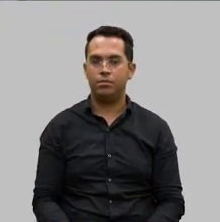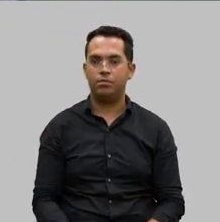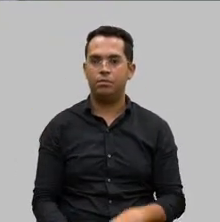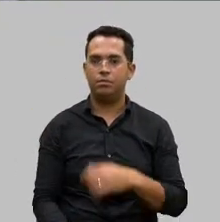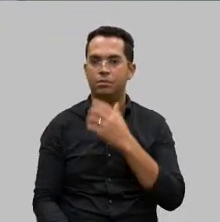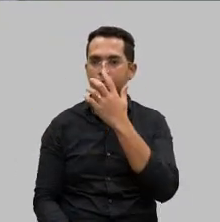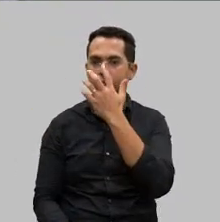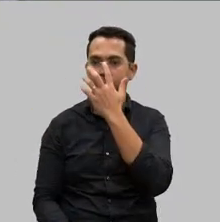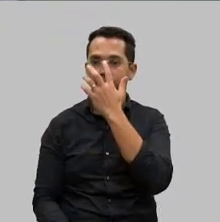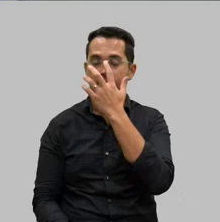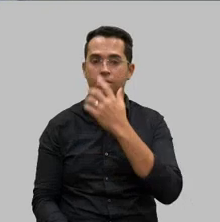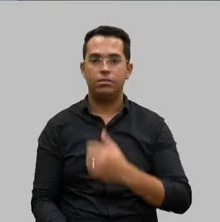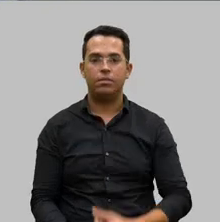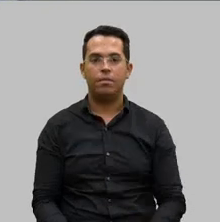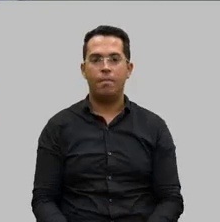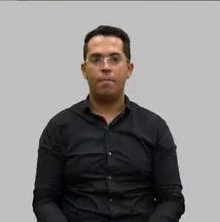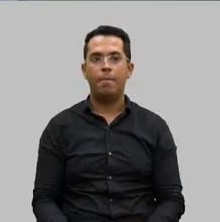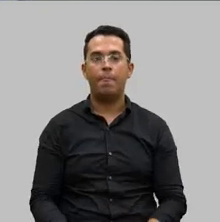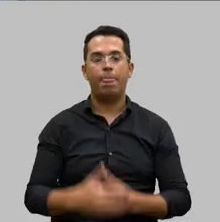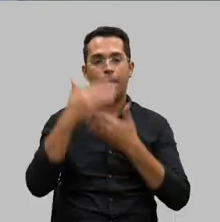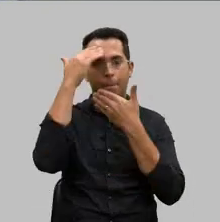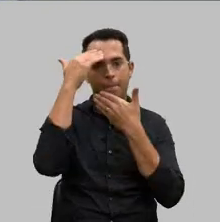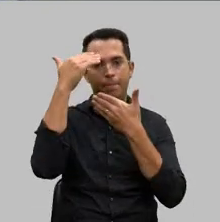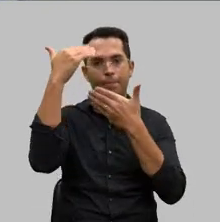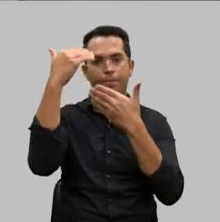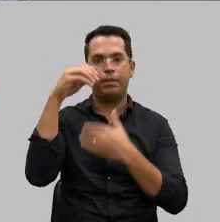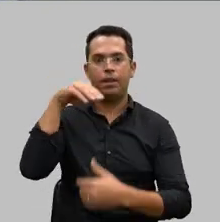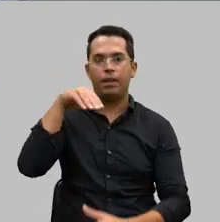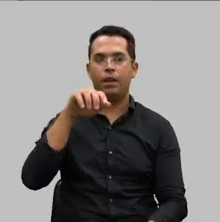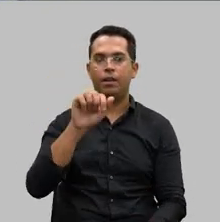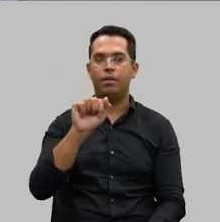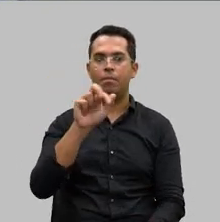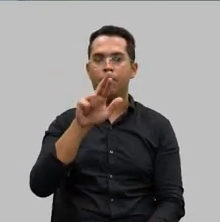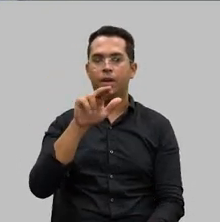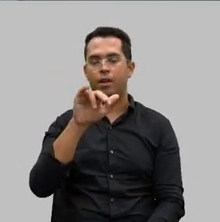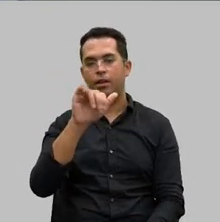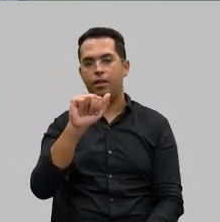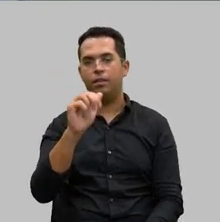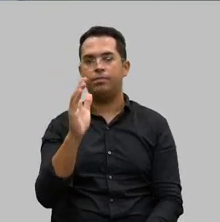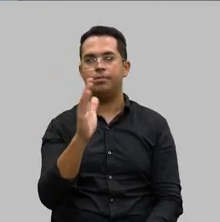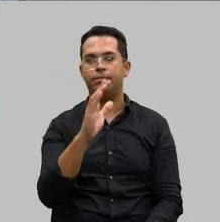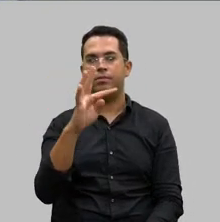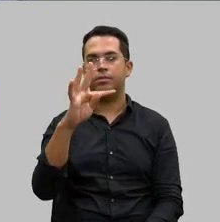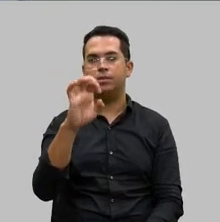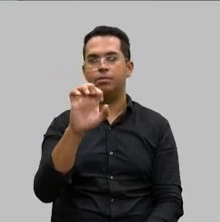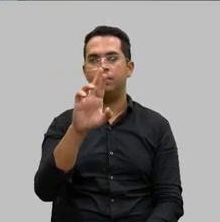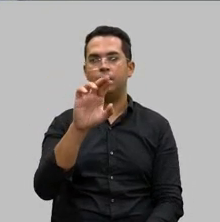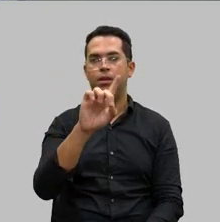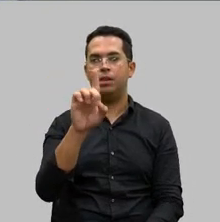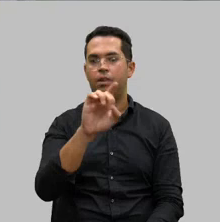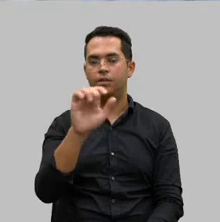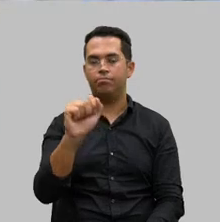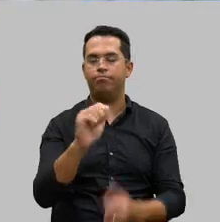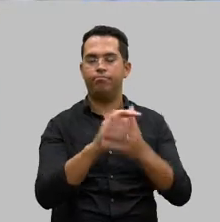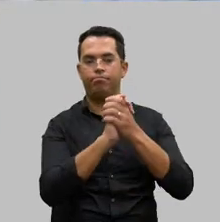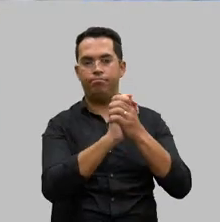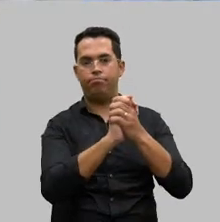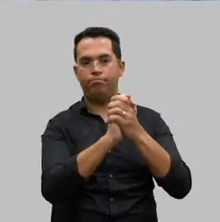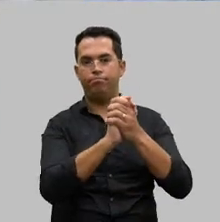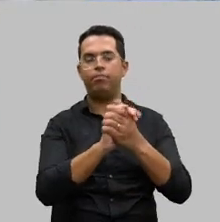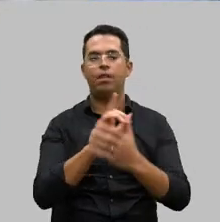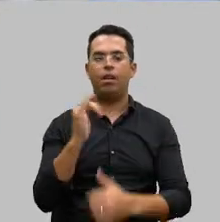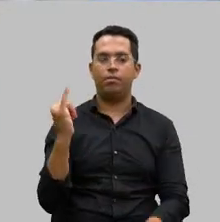obrigada muito obrigado aqui a Maria Teresa uma brilhante colocação e muito importante ser tratada